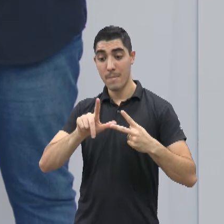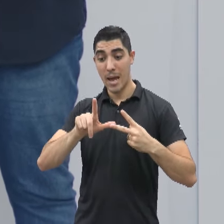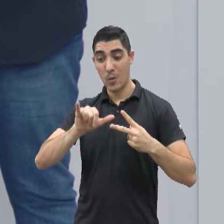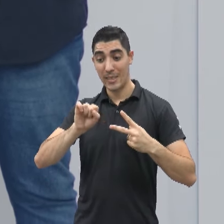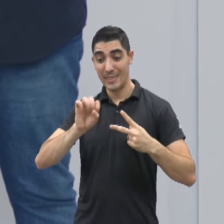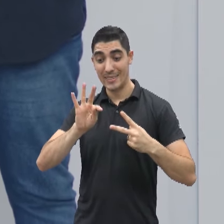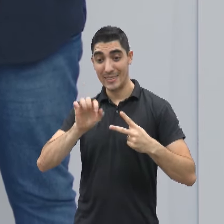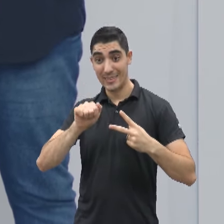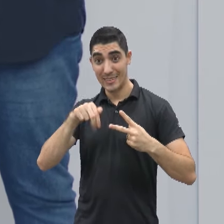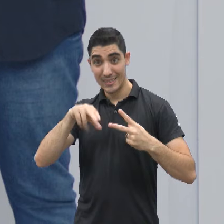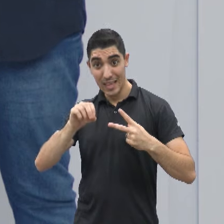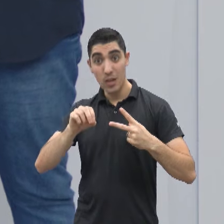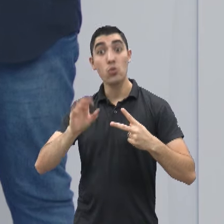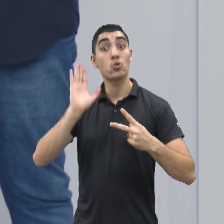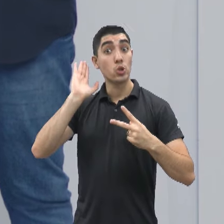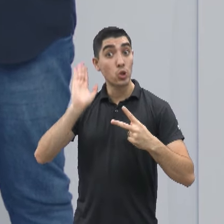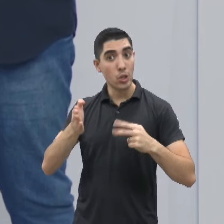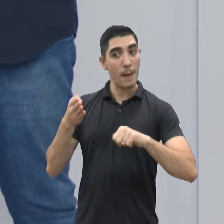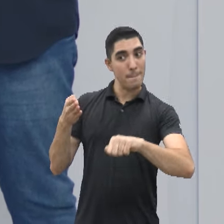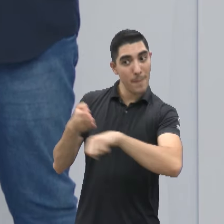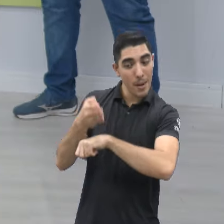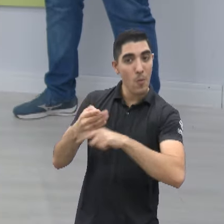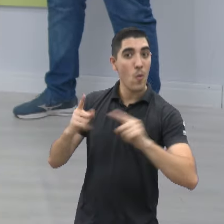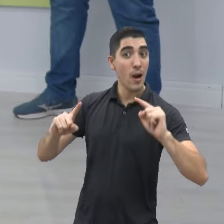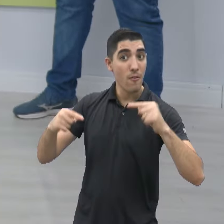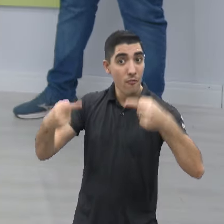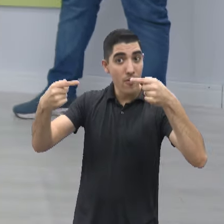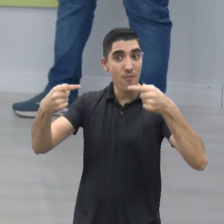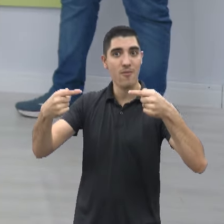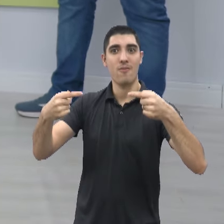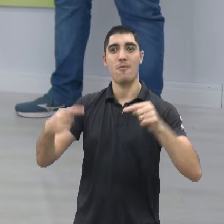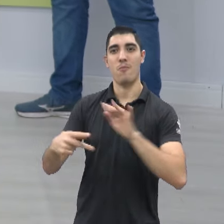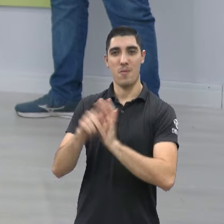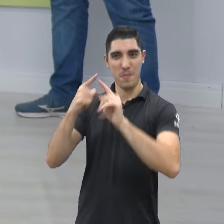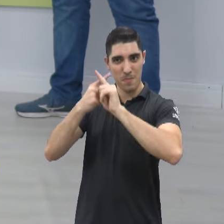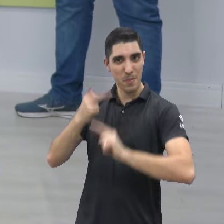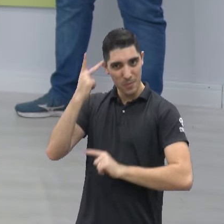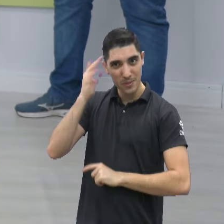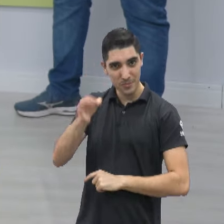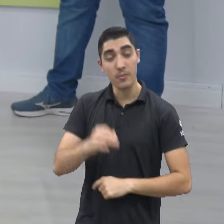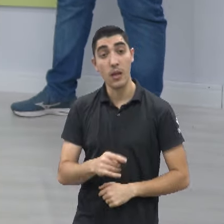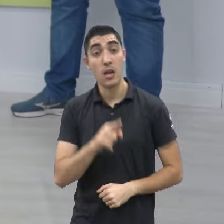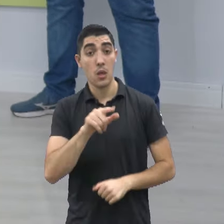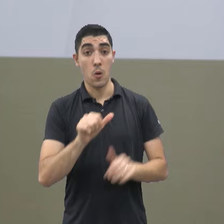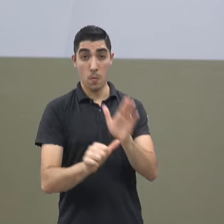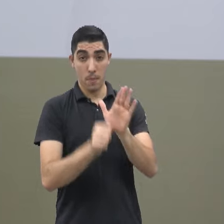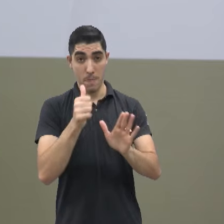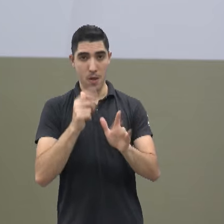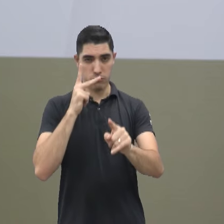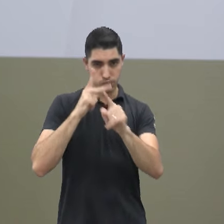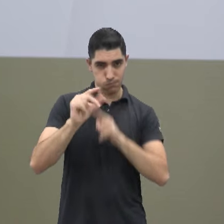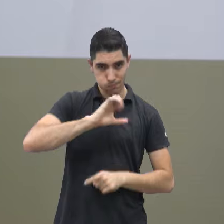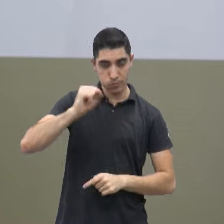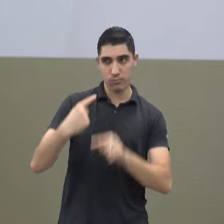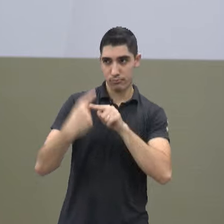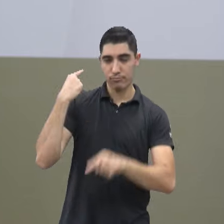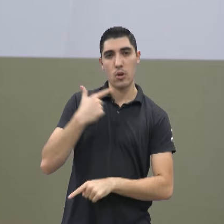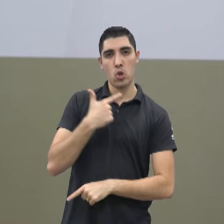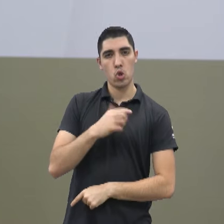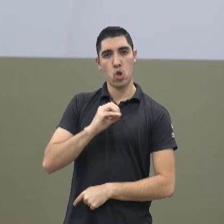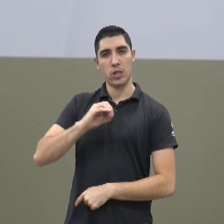Paulista. E isso pode acontecer novamente, né, Regis? É, o meu primeiro título paulista em São José foi em 2009, foi contra o